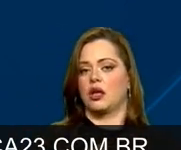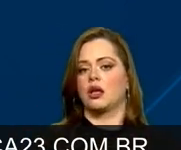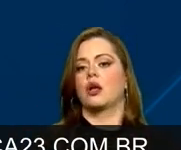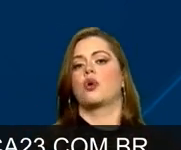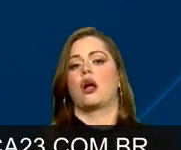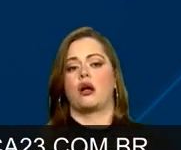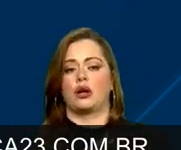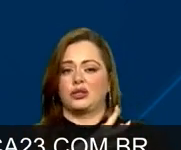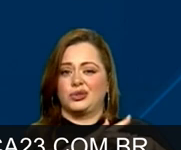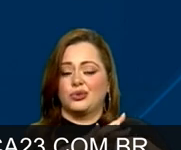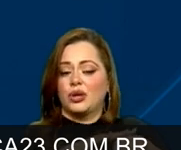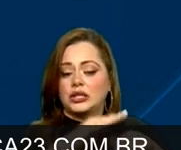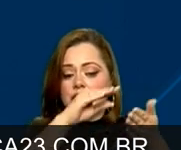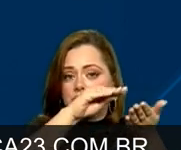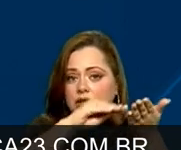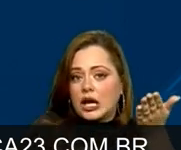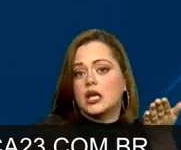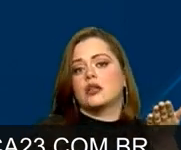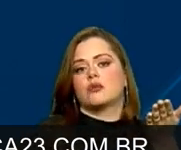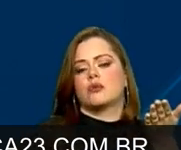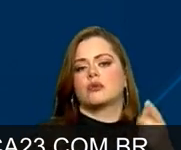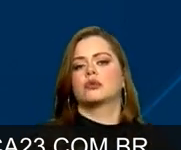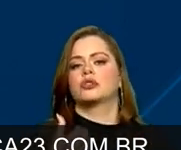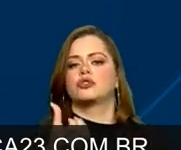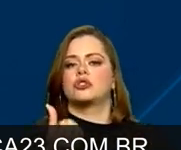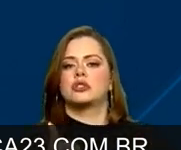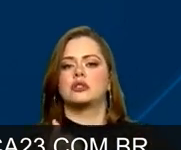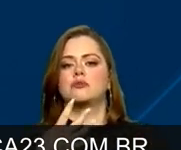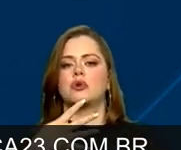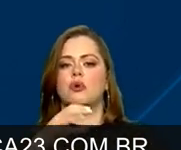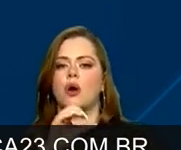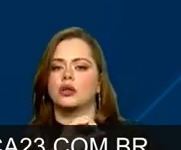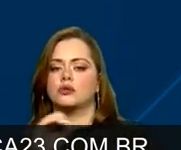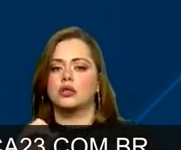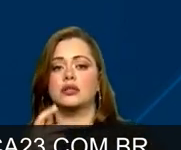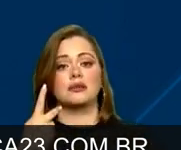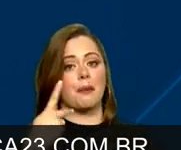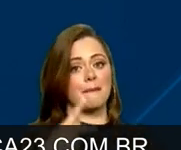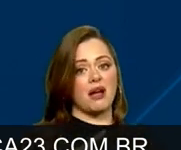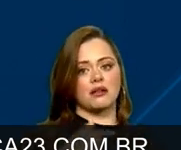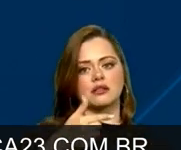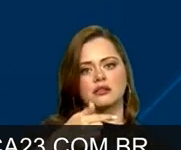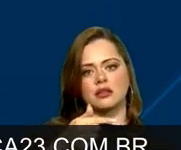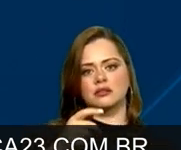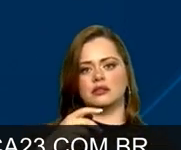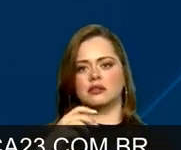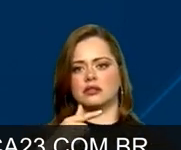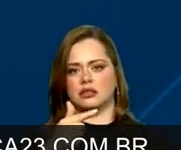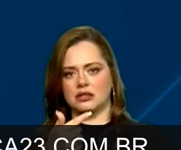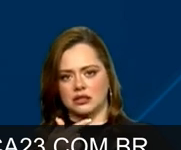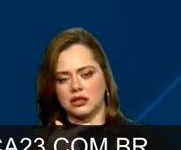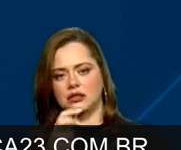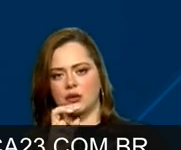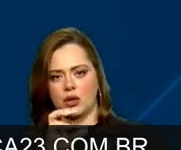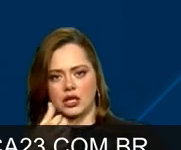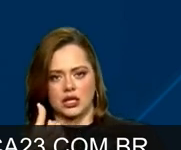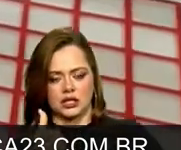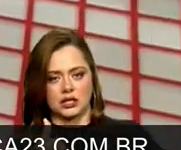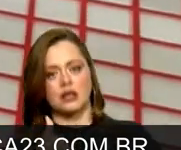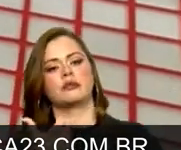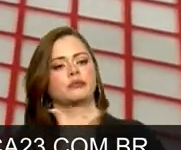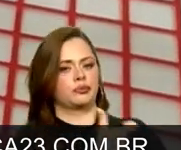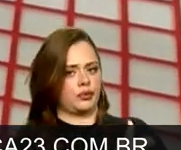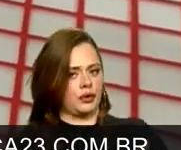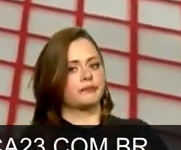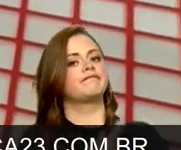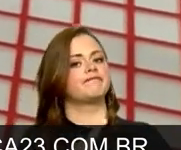casos despencaram de 6.400 para 756, graças à ampliação da vacinação.